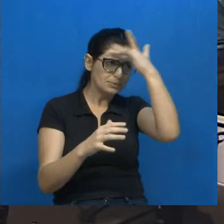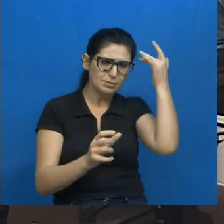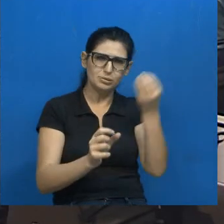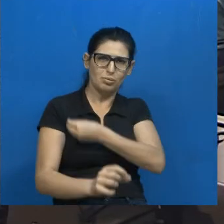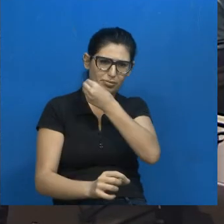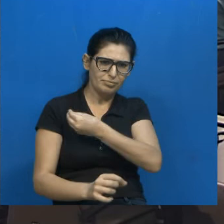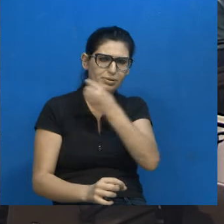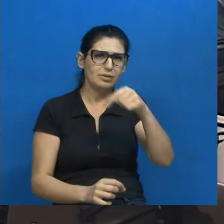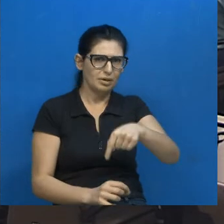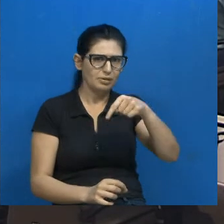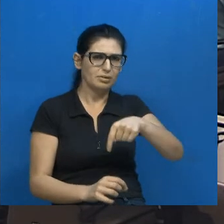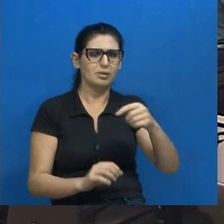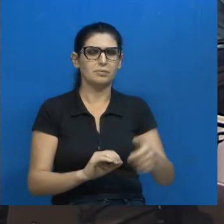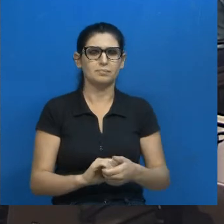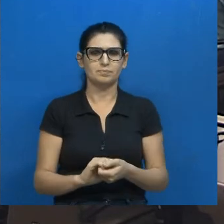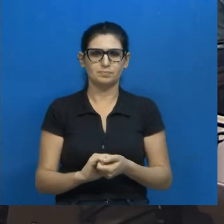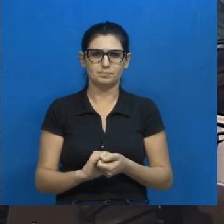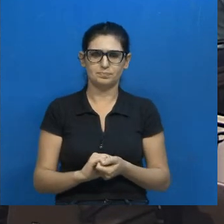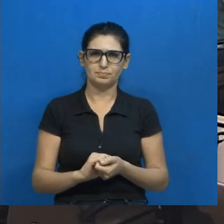Obrigado.